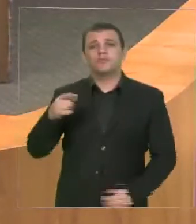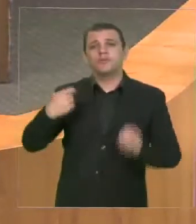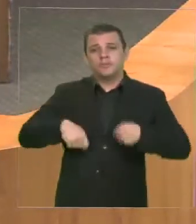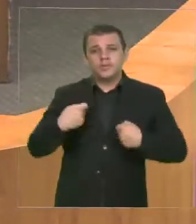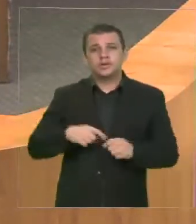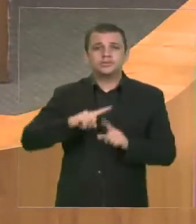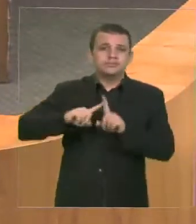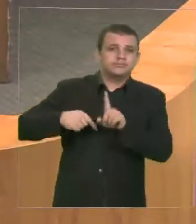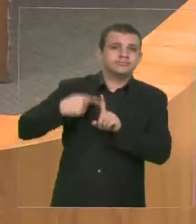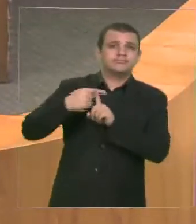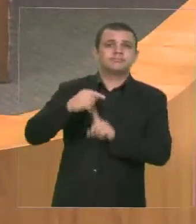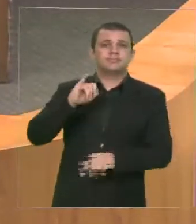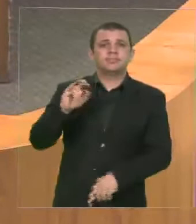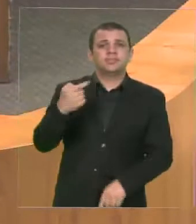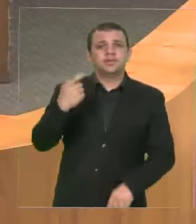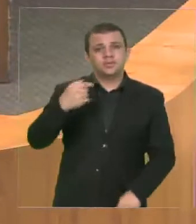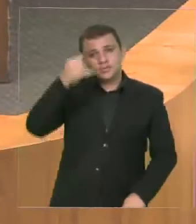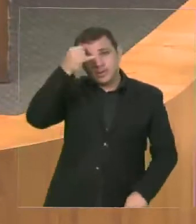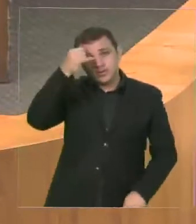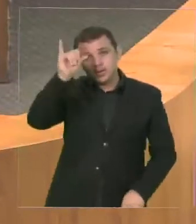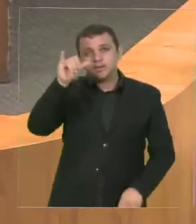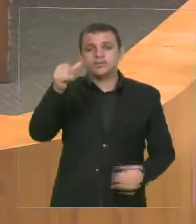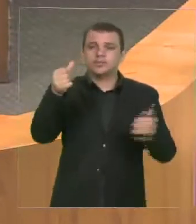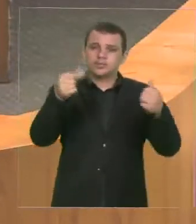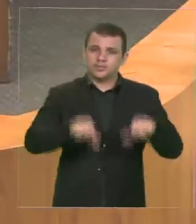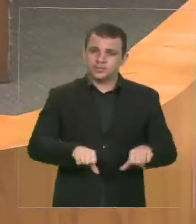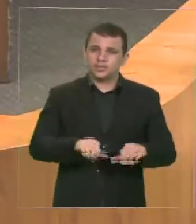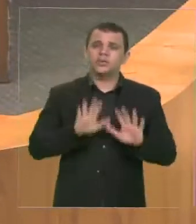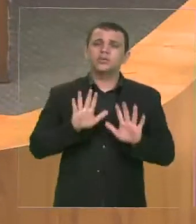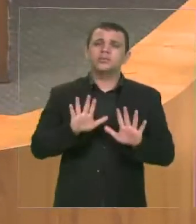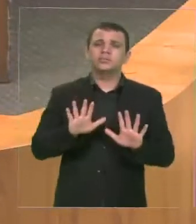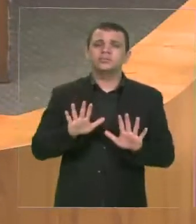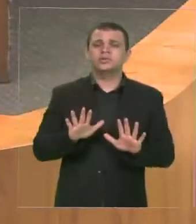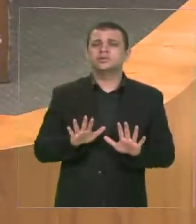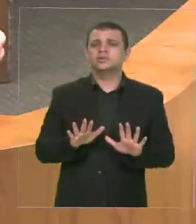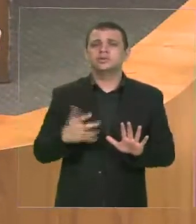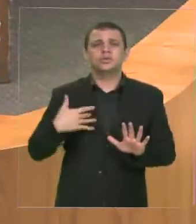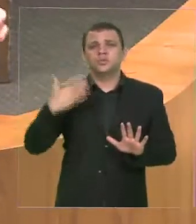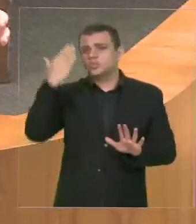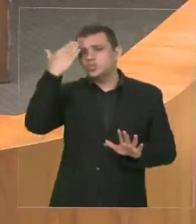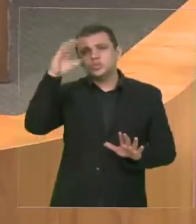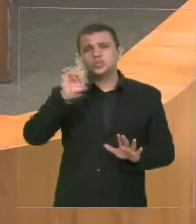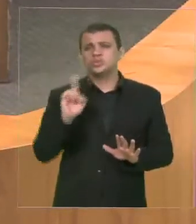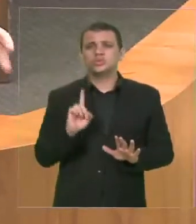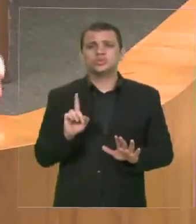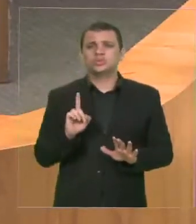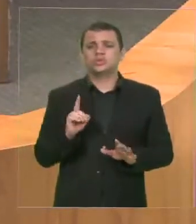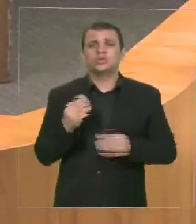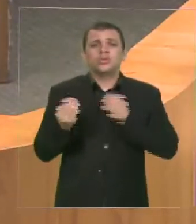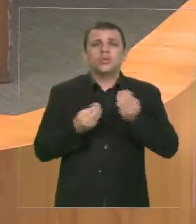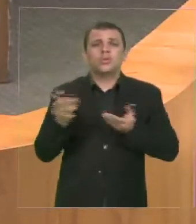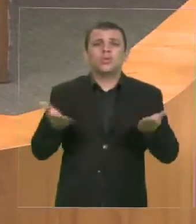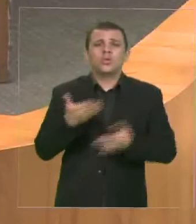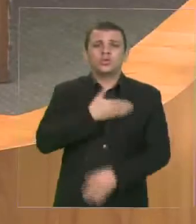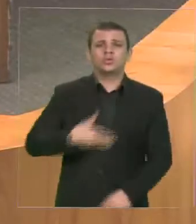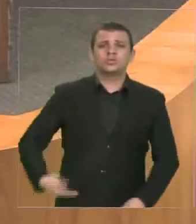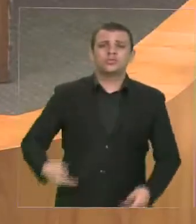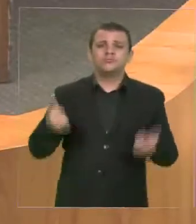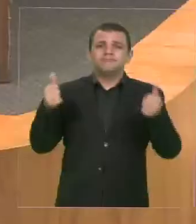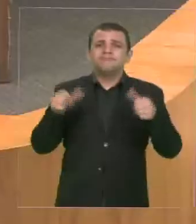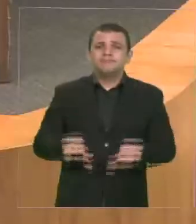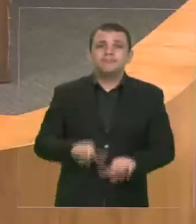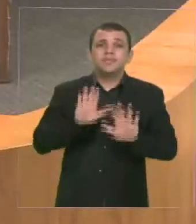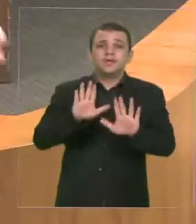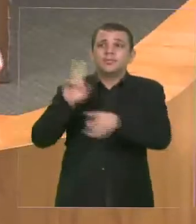imposto para combater uma crise. E eu não vejo como o governo do Estado está quebrado, assim,